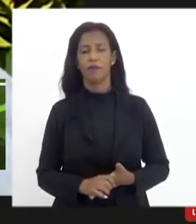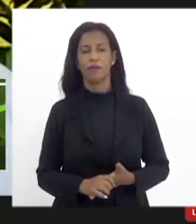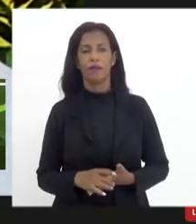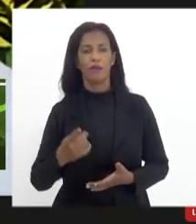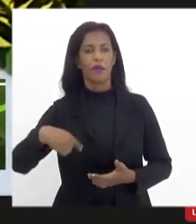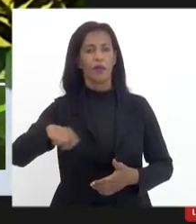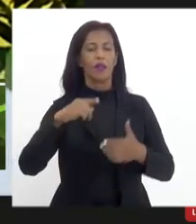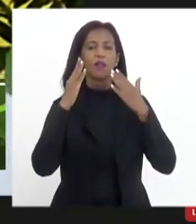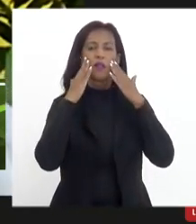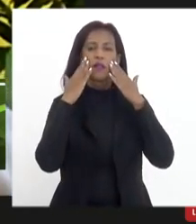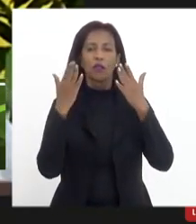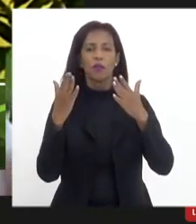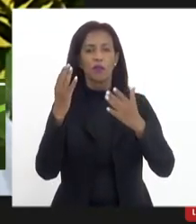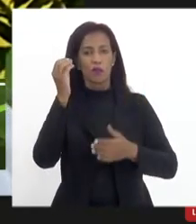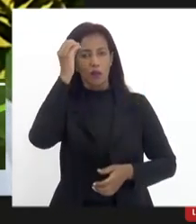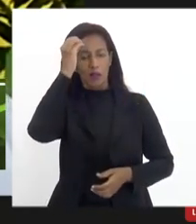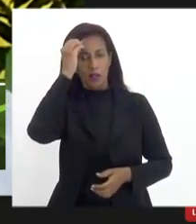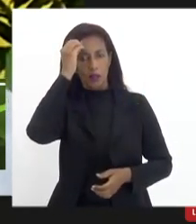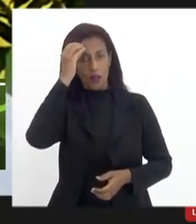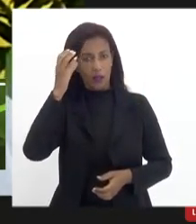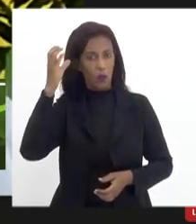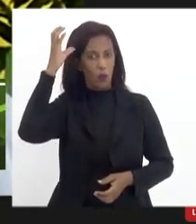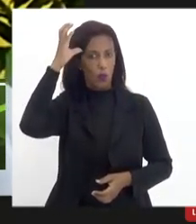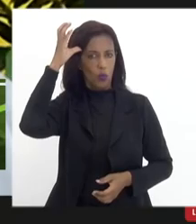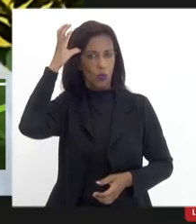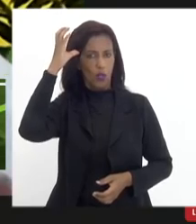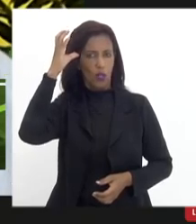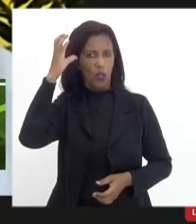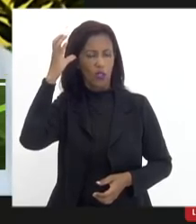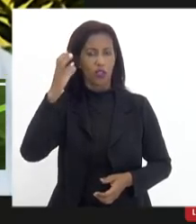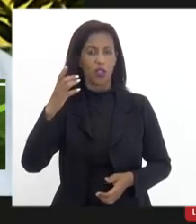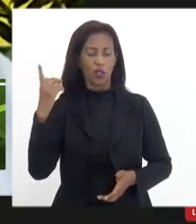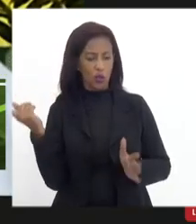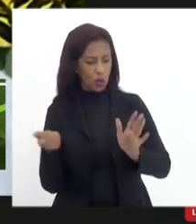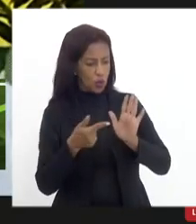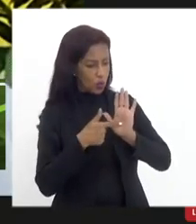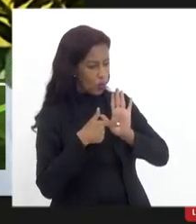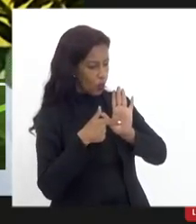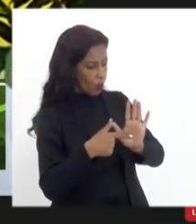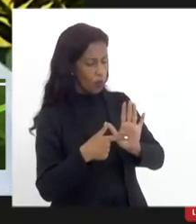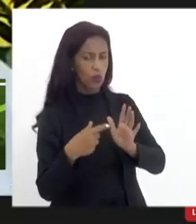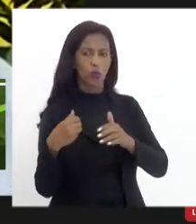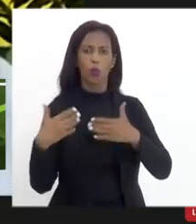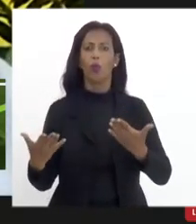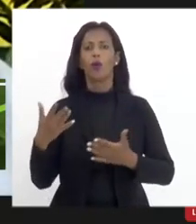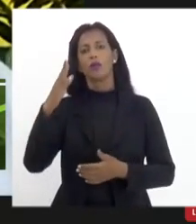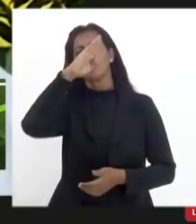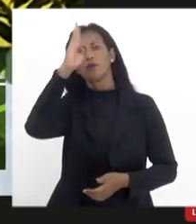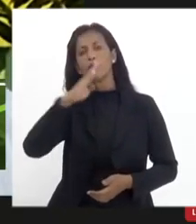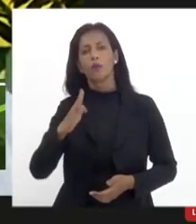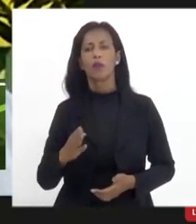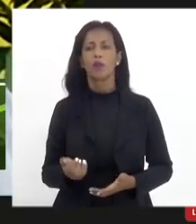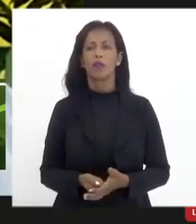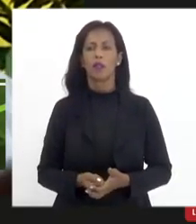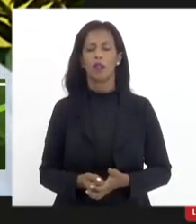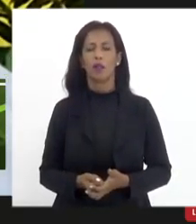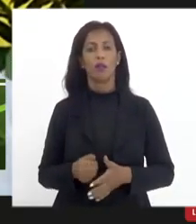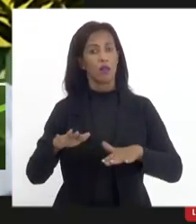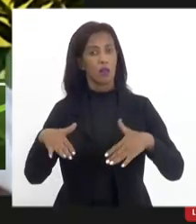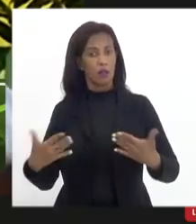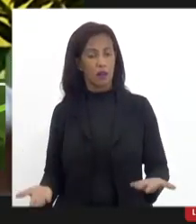essas expressões da nossa cultura, dessas expressões culturais que nos identificam enquanto brasileiros, enquanto fluminenses. E